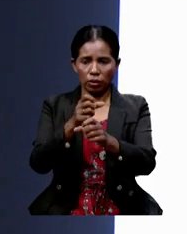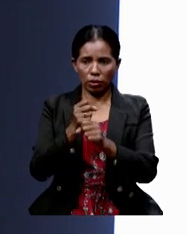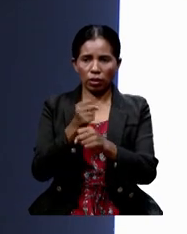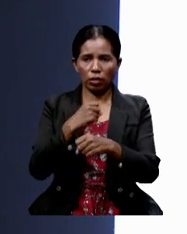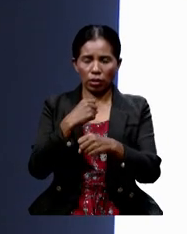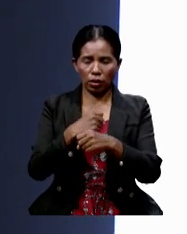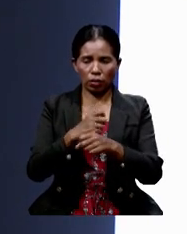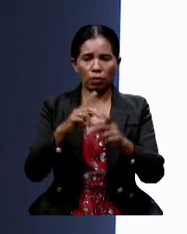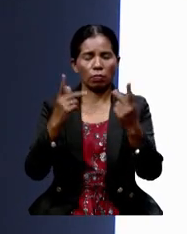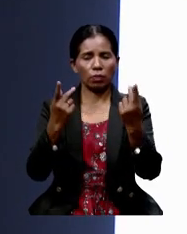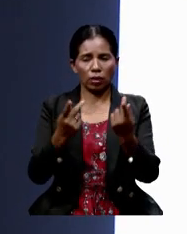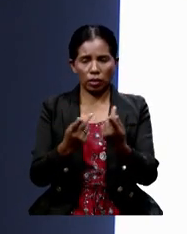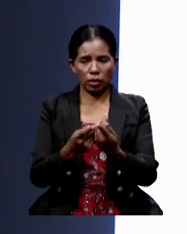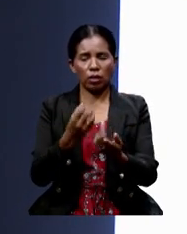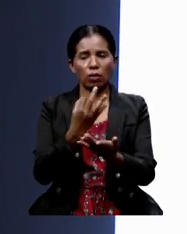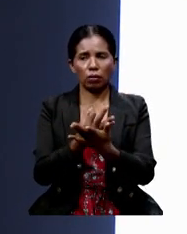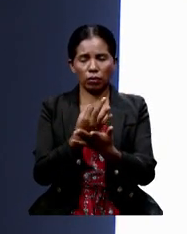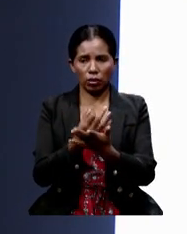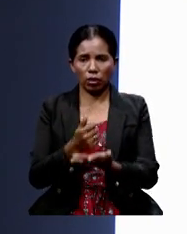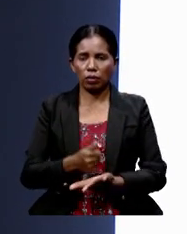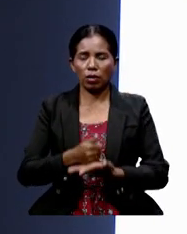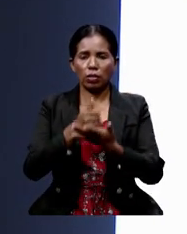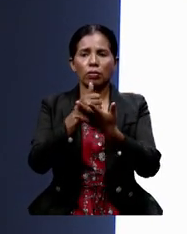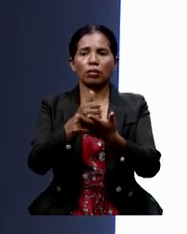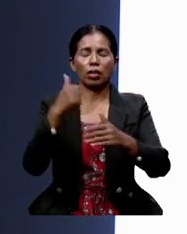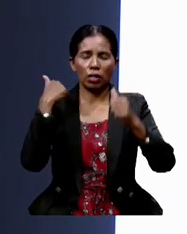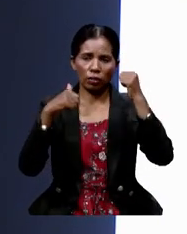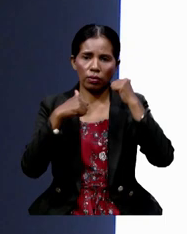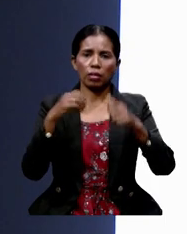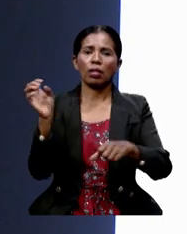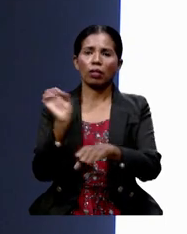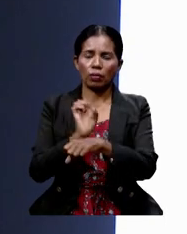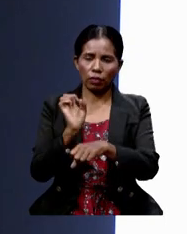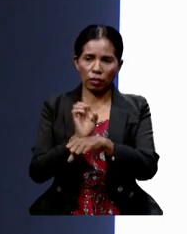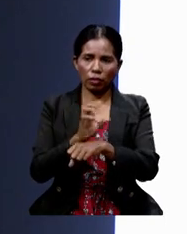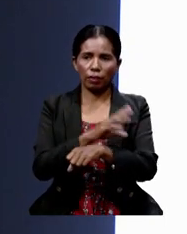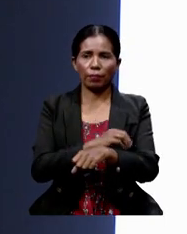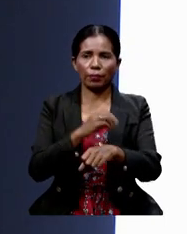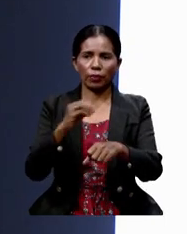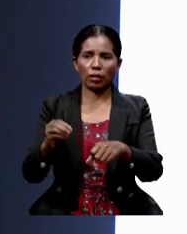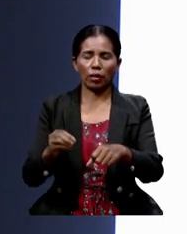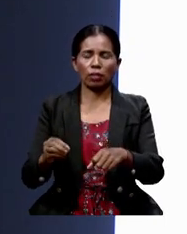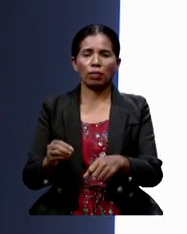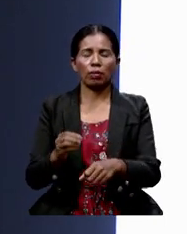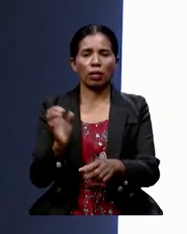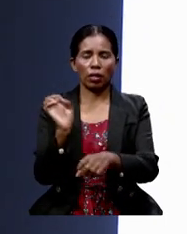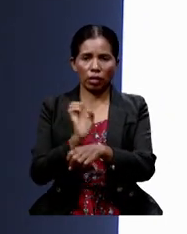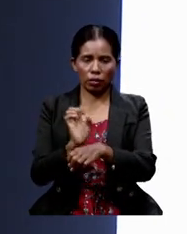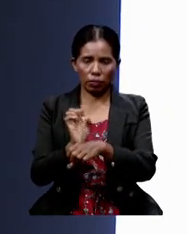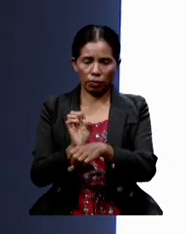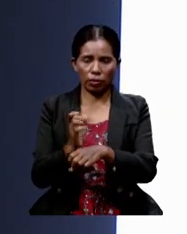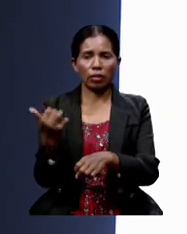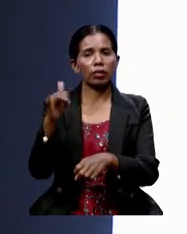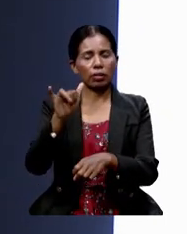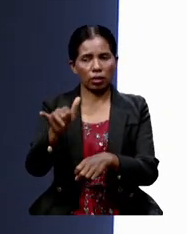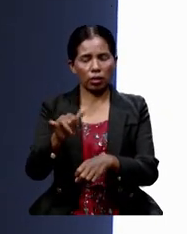setor financeiro facilita atividades econômicas, não cresce a economia. Cada setor